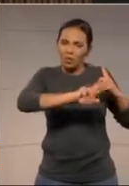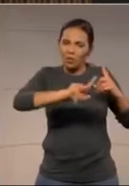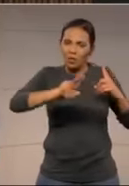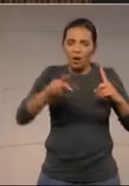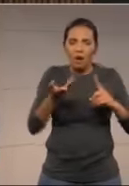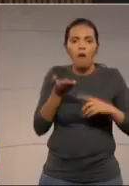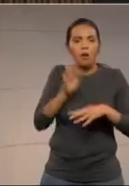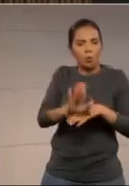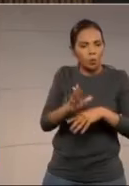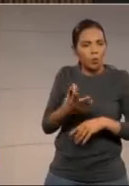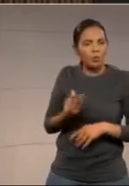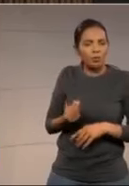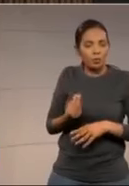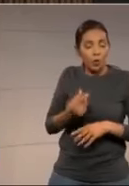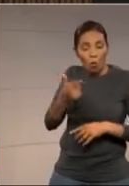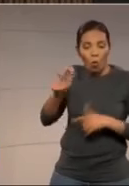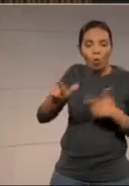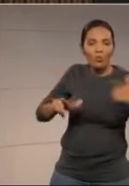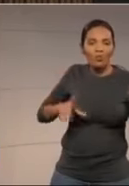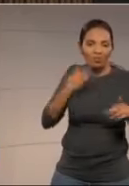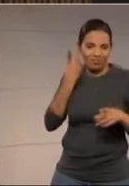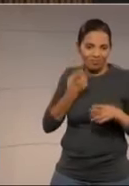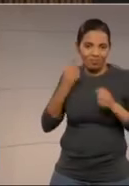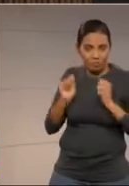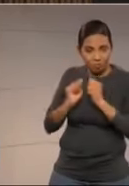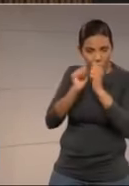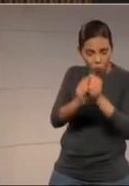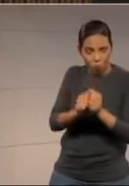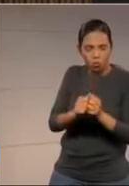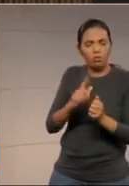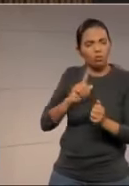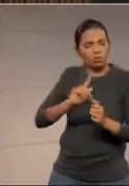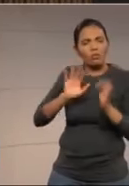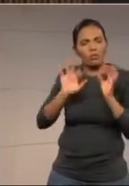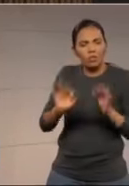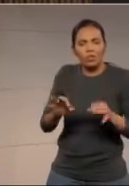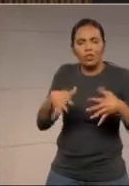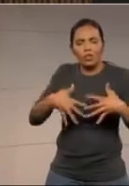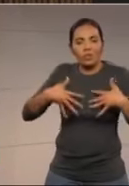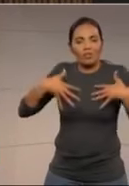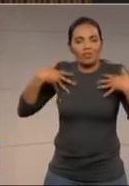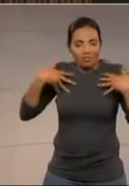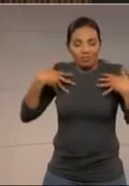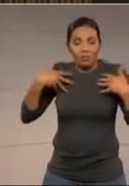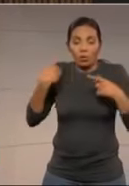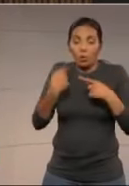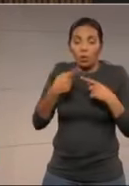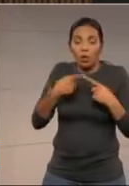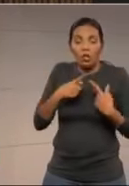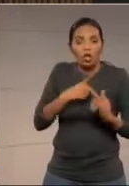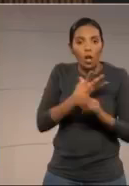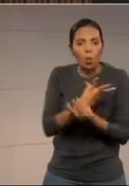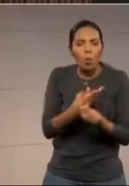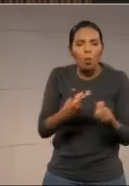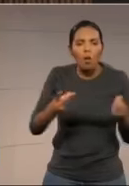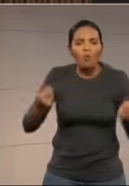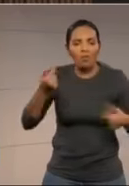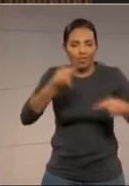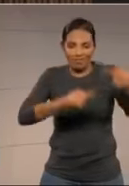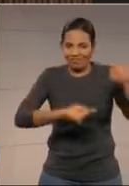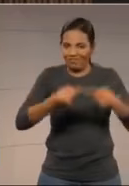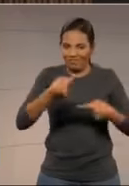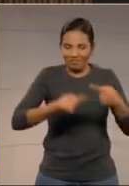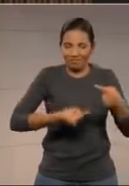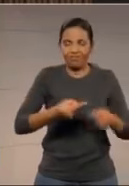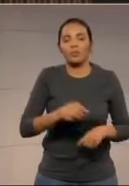lá, como os demais deputados com certeza, felizes com o enriquecimento teórico e a qualidade do debate promovido.